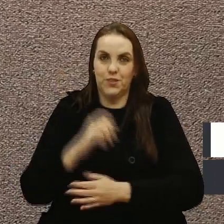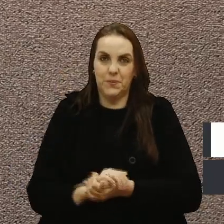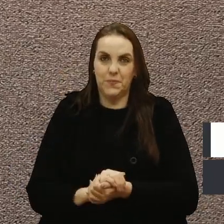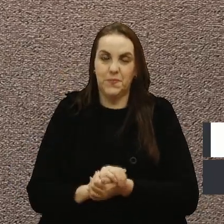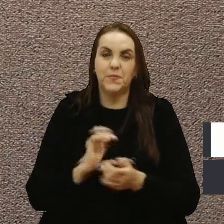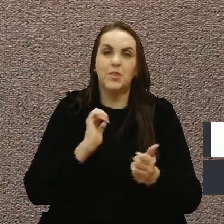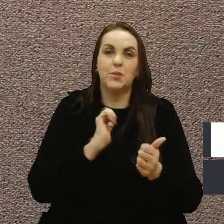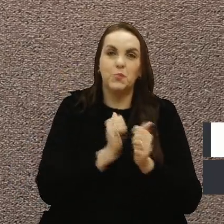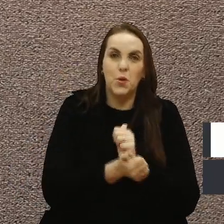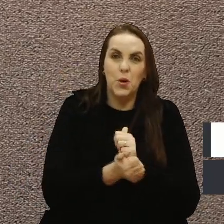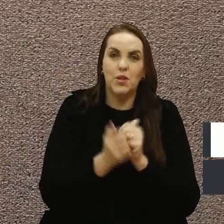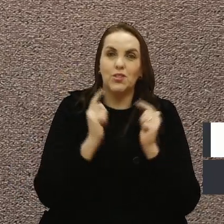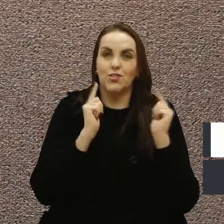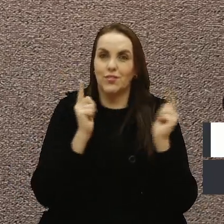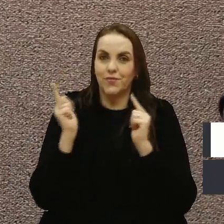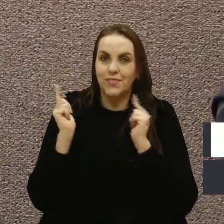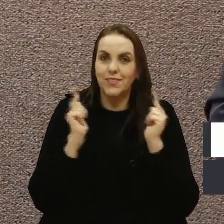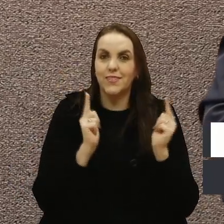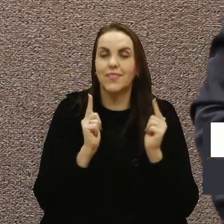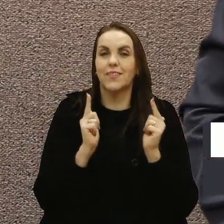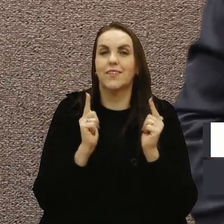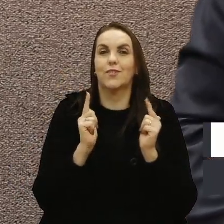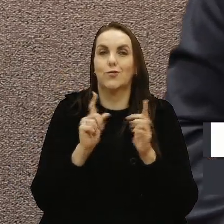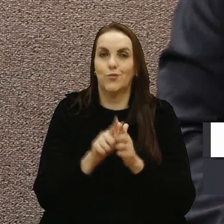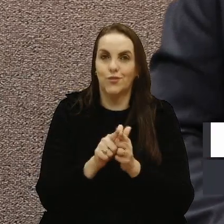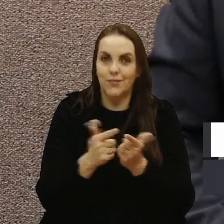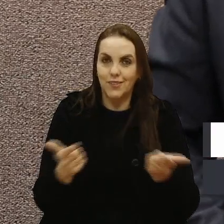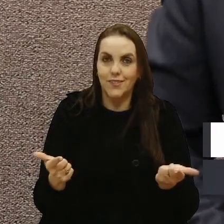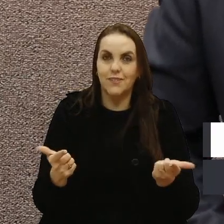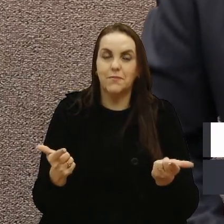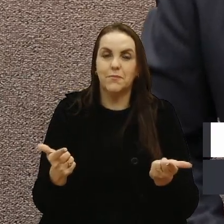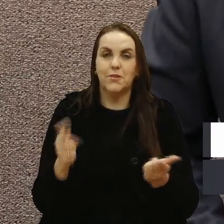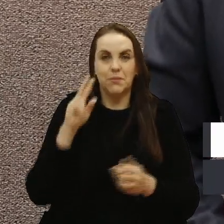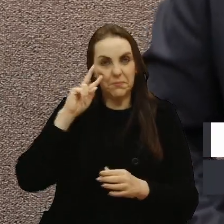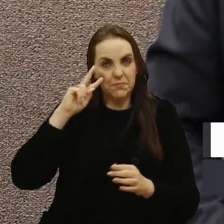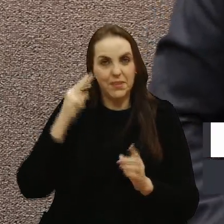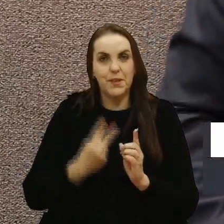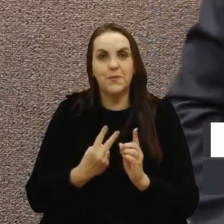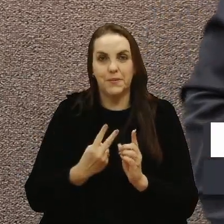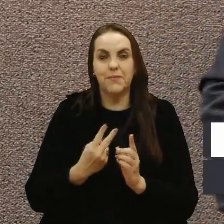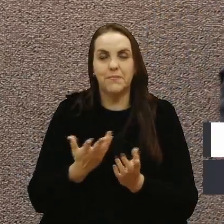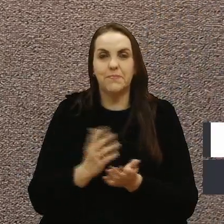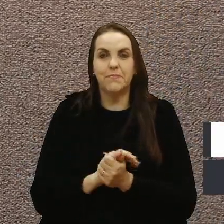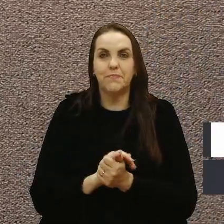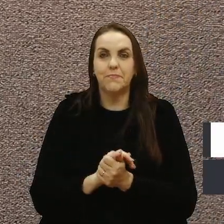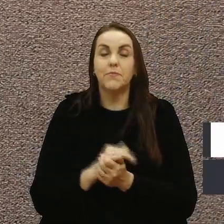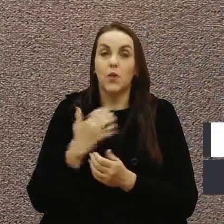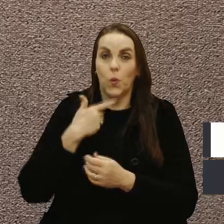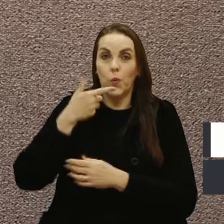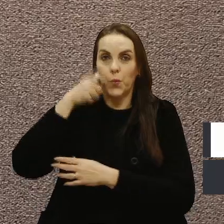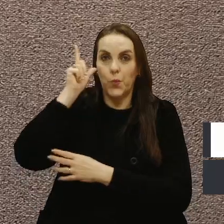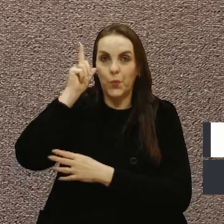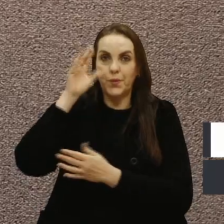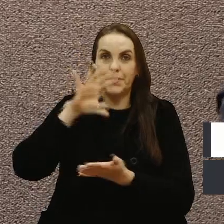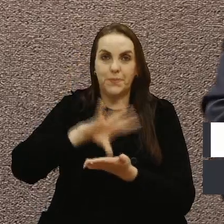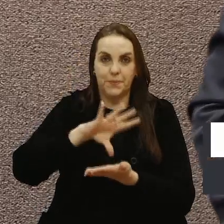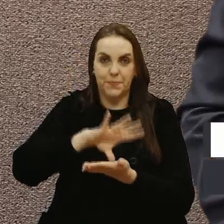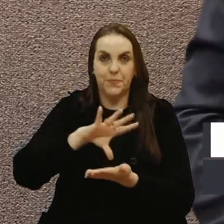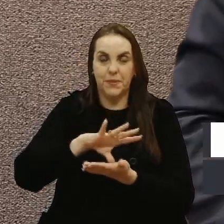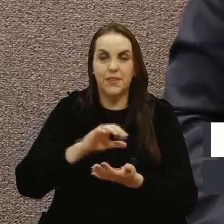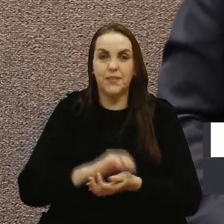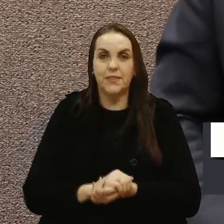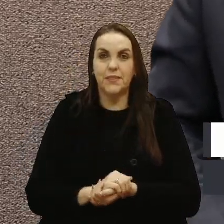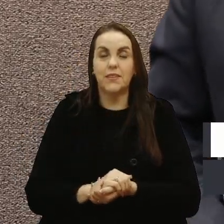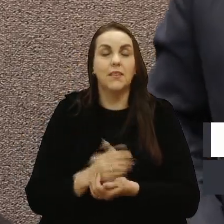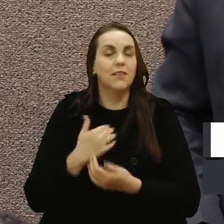esporte, no entretenimento, no jornalismo, então, nosso reconhecimento. Estive ontem na praça, impressionante